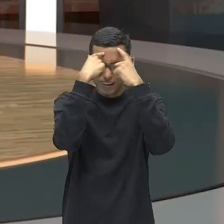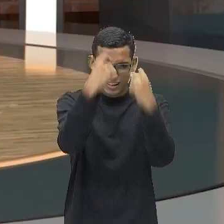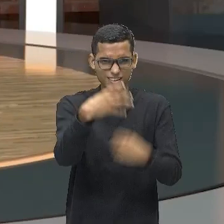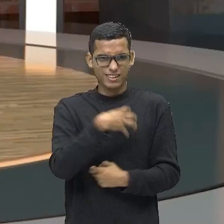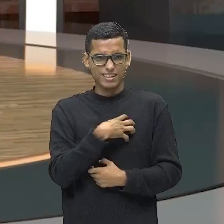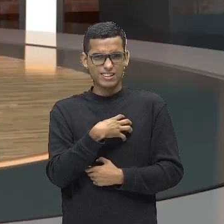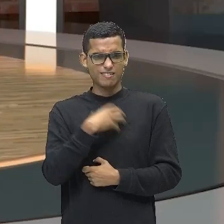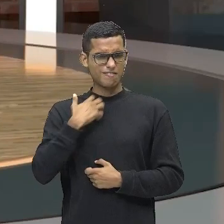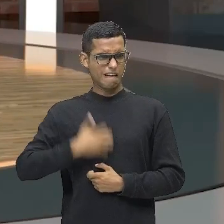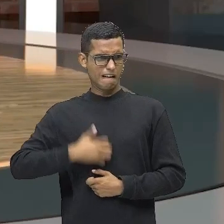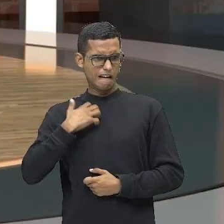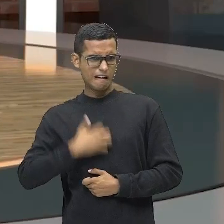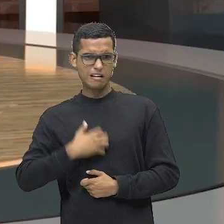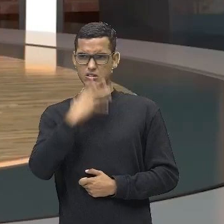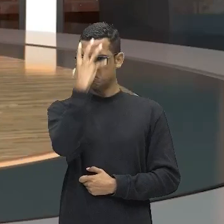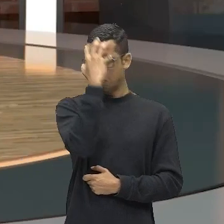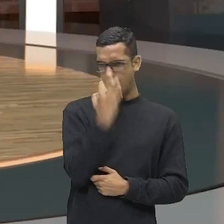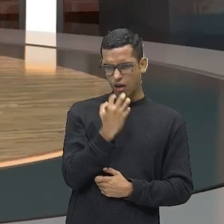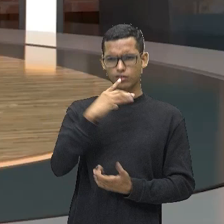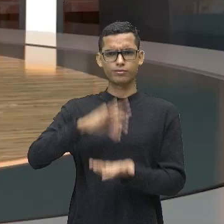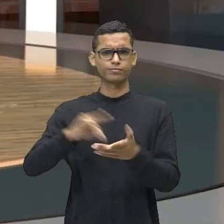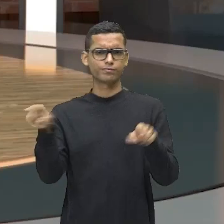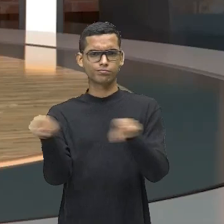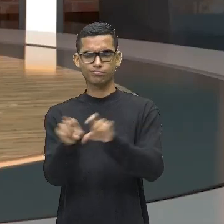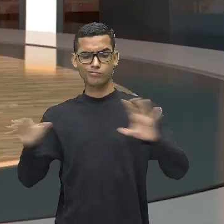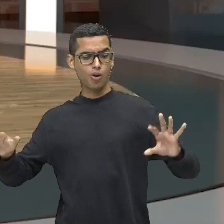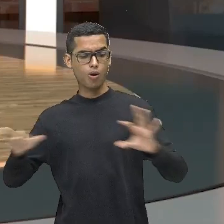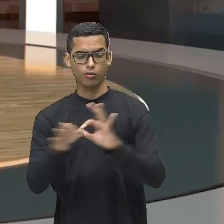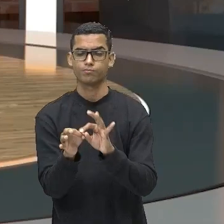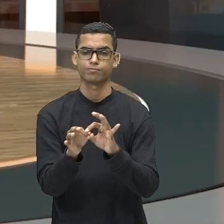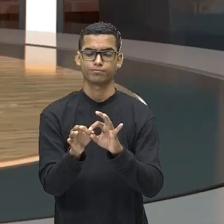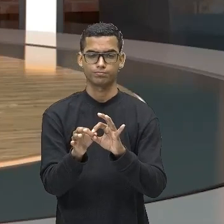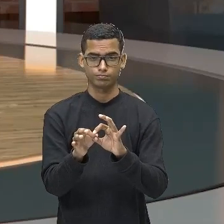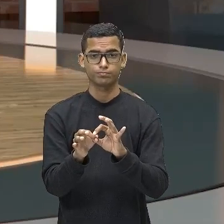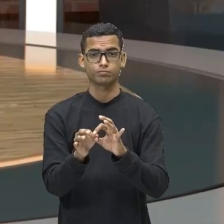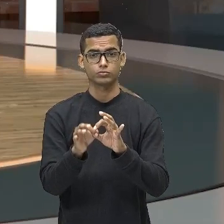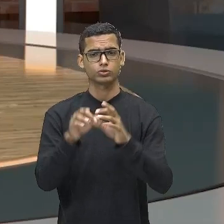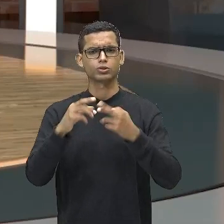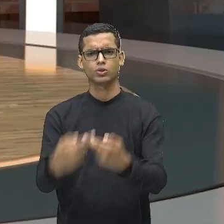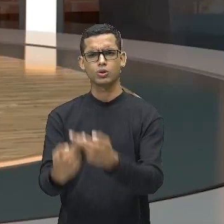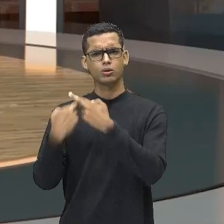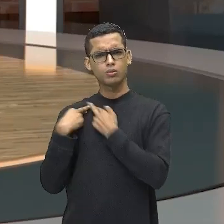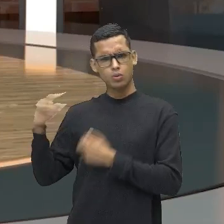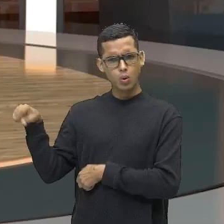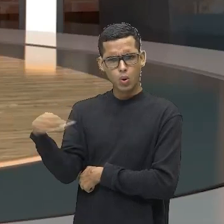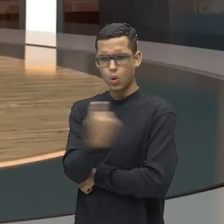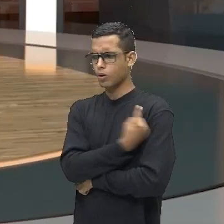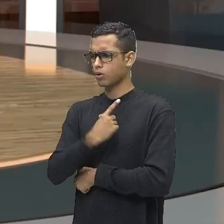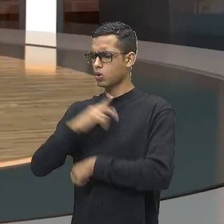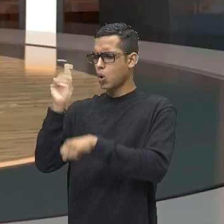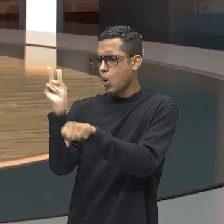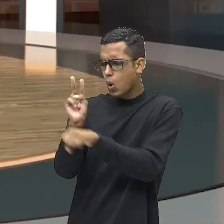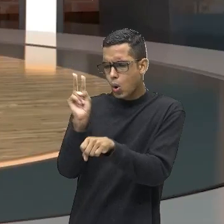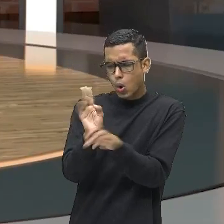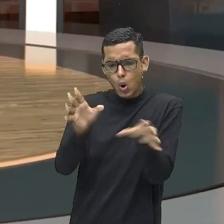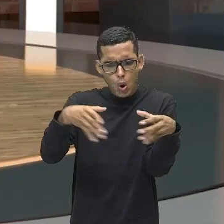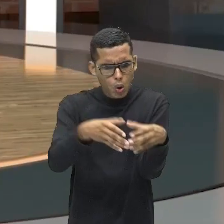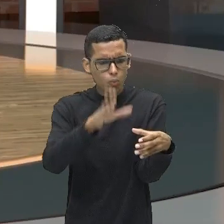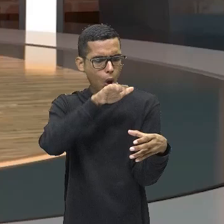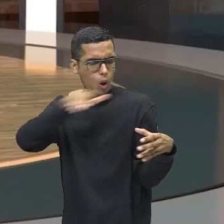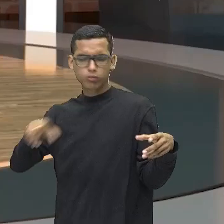raiva. Então, a gente já pode ter uma noção. E aí é nossa responsabilidade, certo? De proteger as nossas